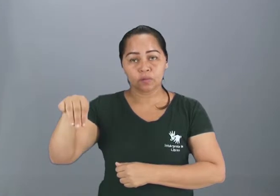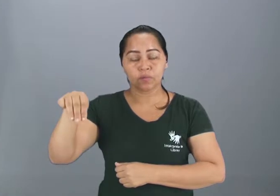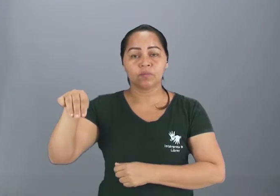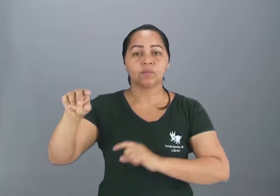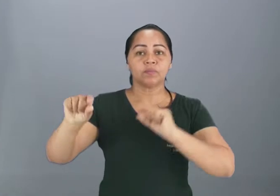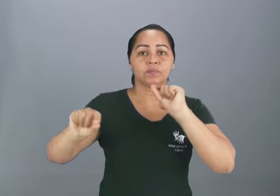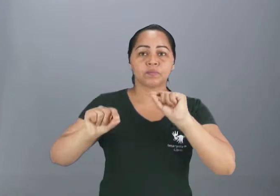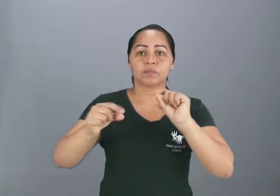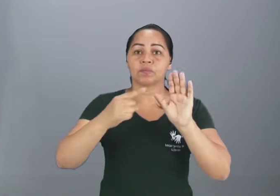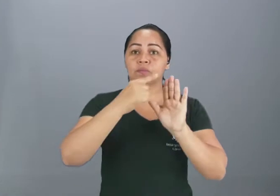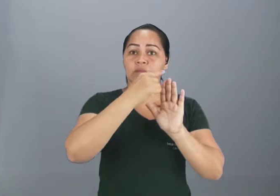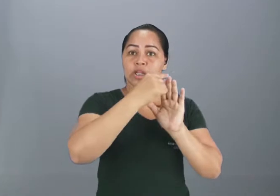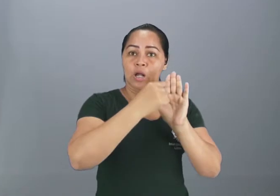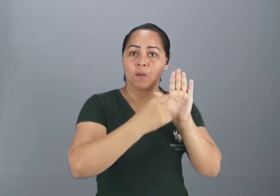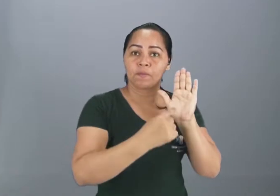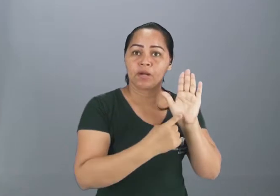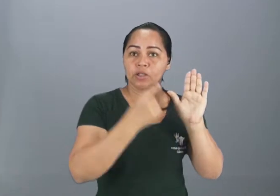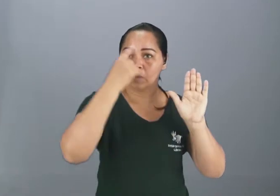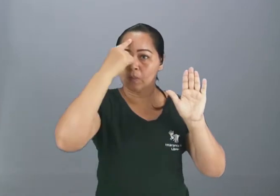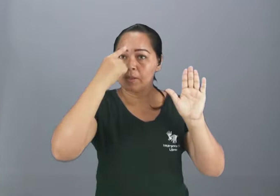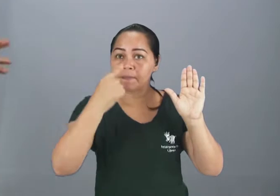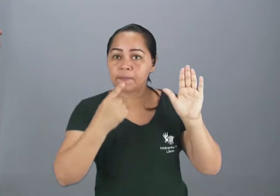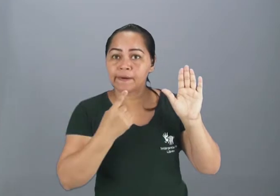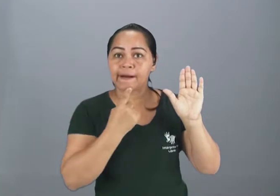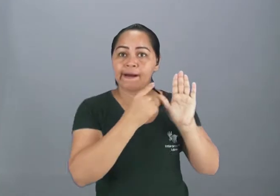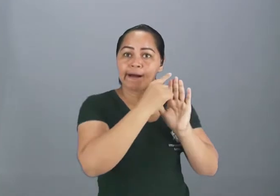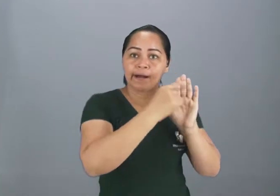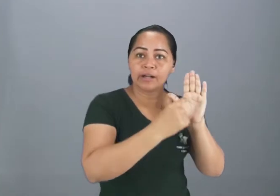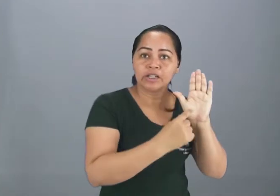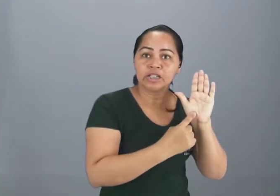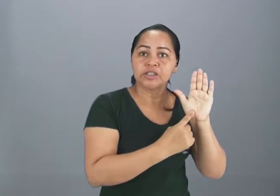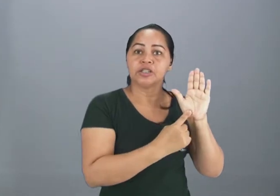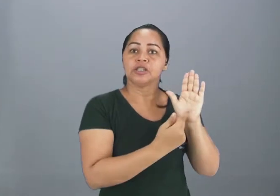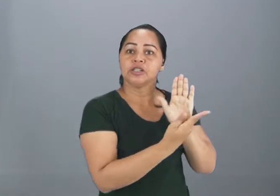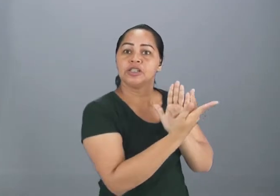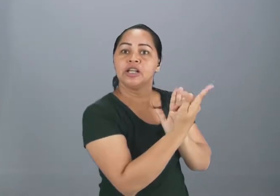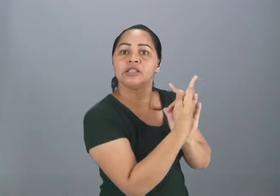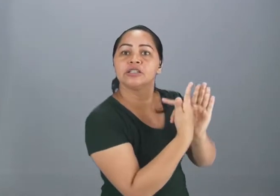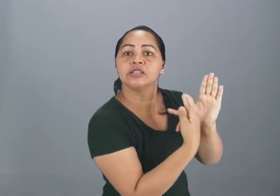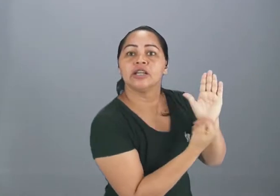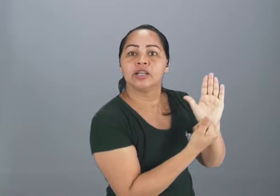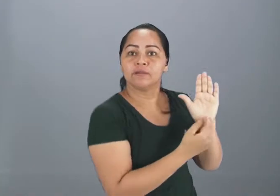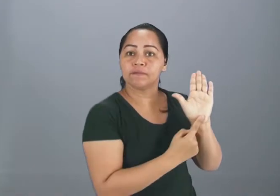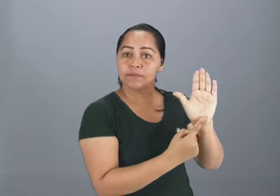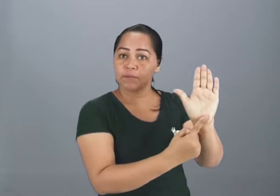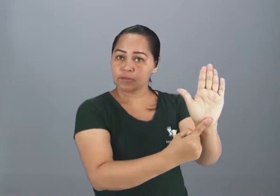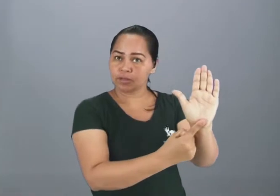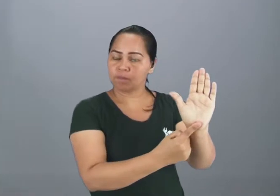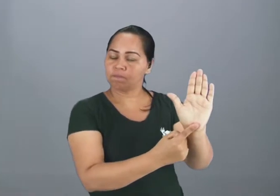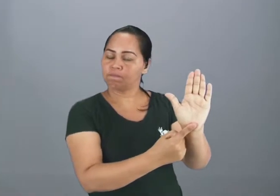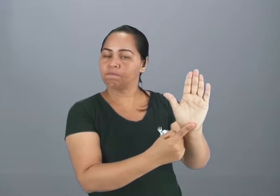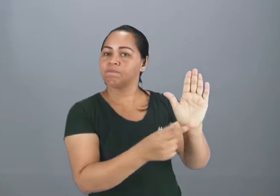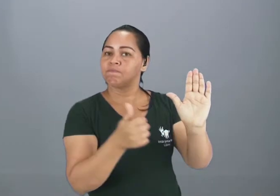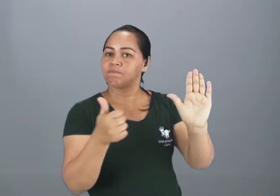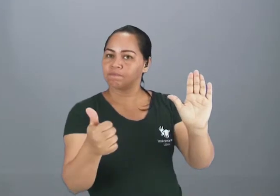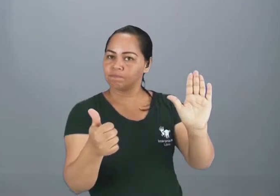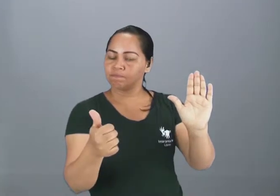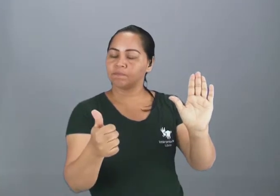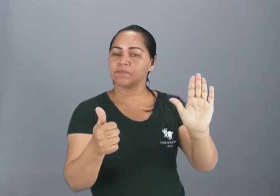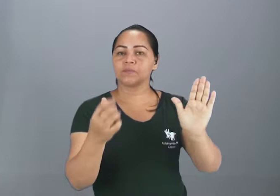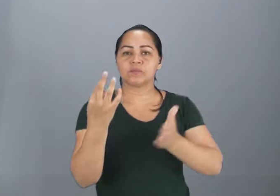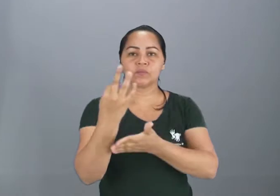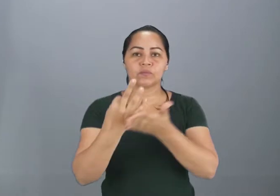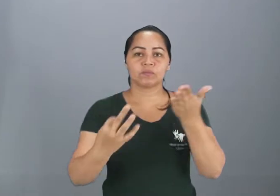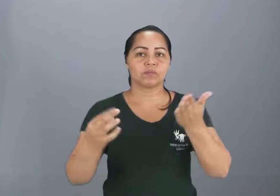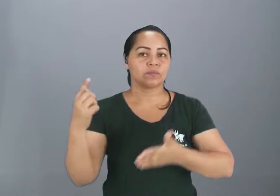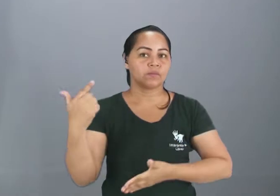mais com imagens, é uma linguagem não verbal, não tem muito texto, é só mais imagens, tá bom? Vamos ver a